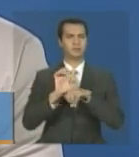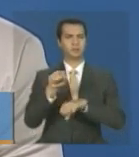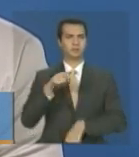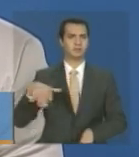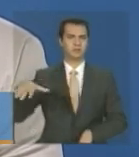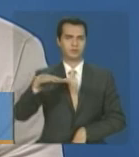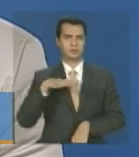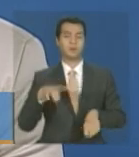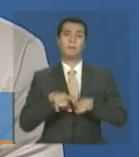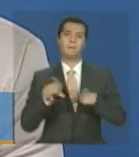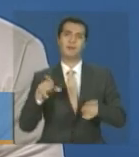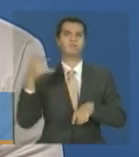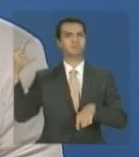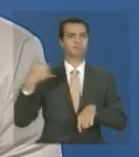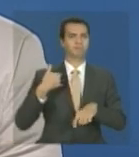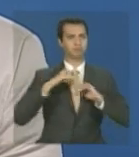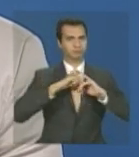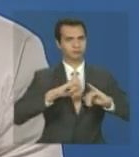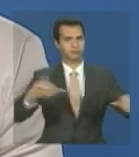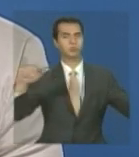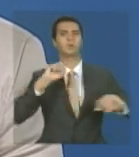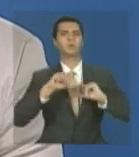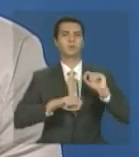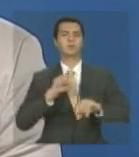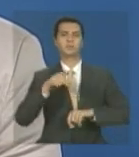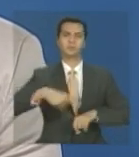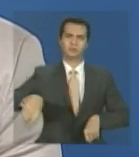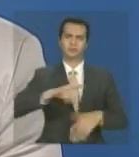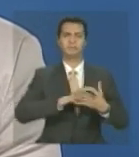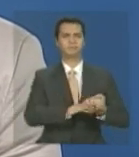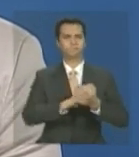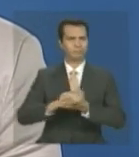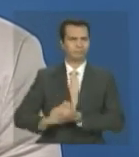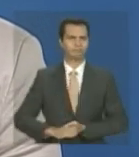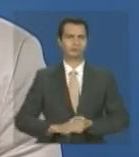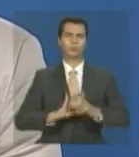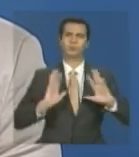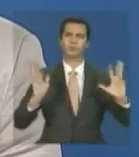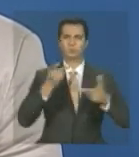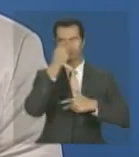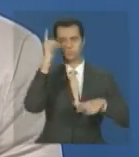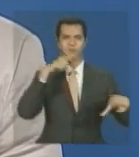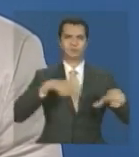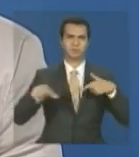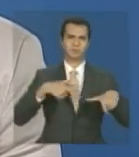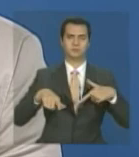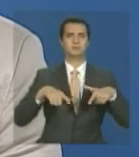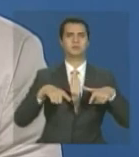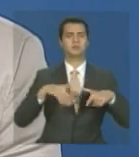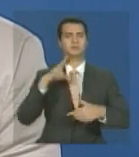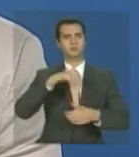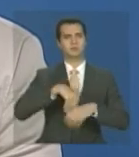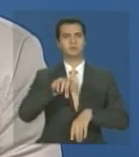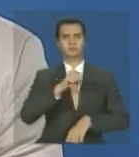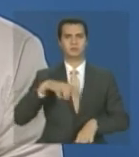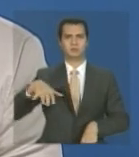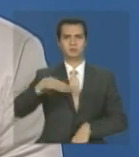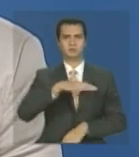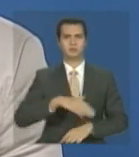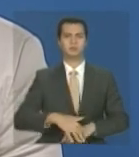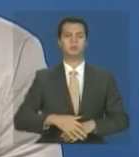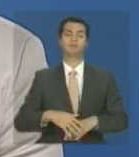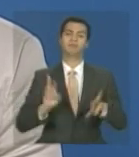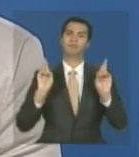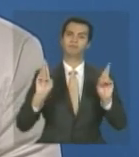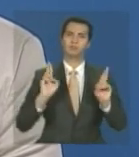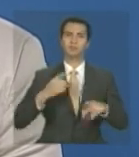conselheiros, conselheiras, gestores, os trabalhadores do Sistema Único de Assistência Social, né? E aí, desejando